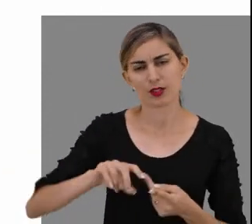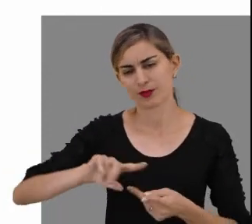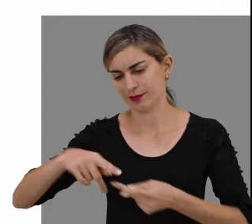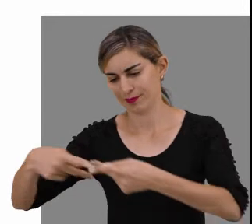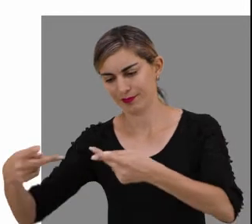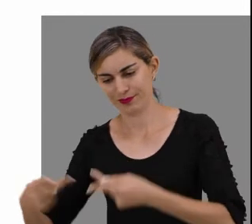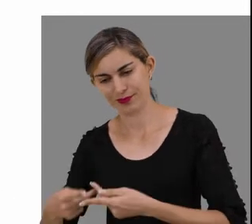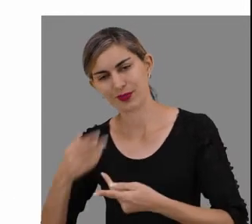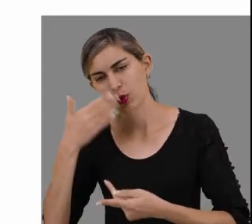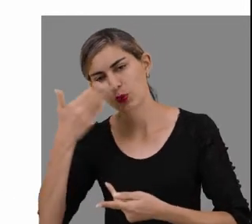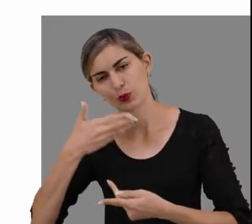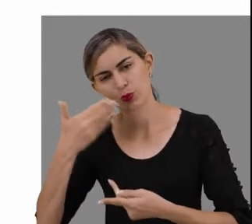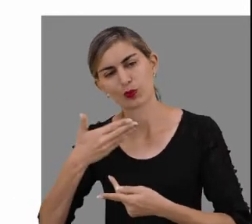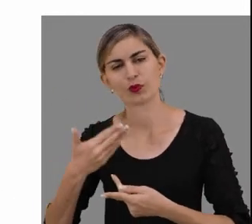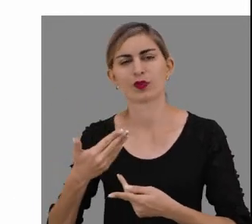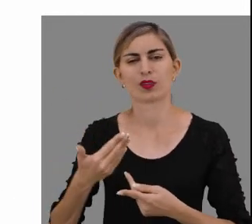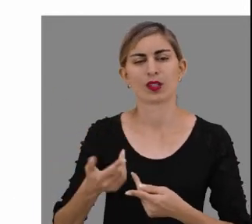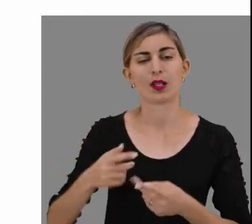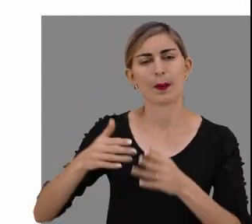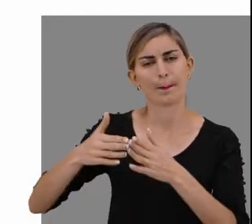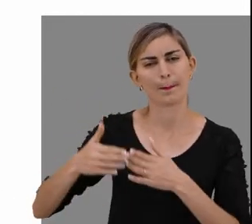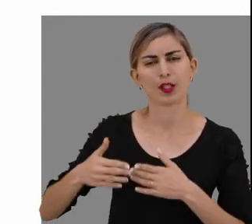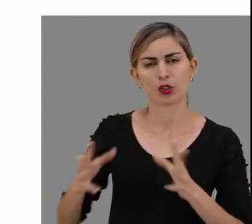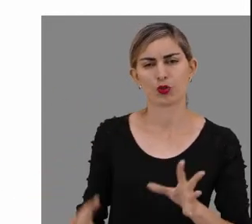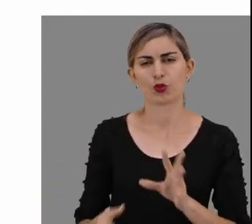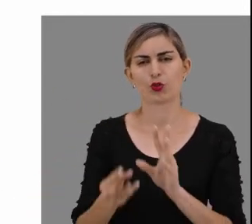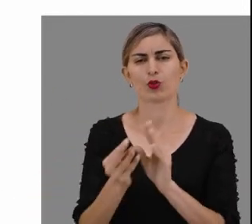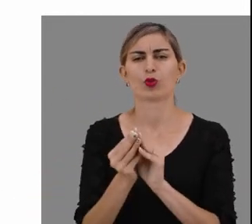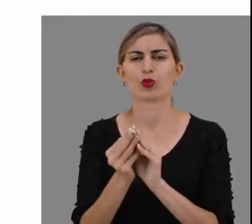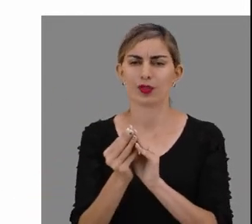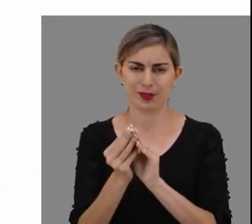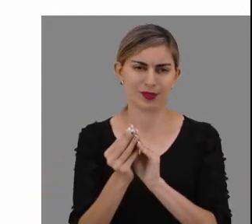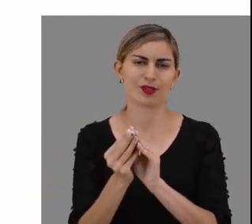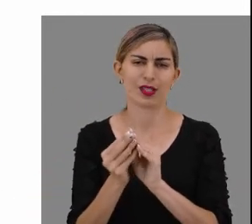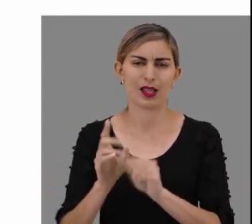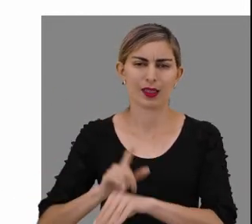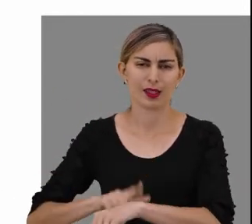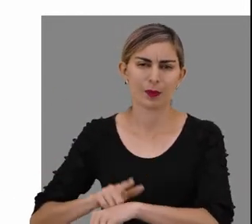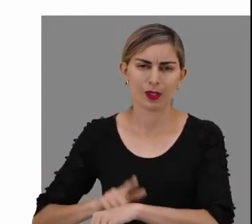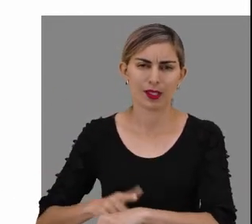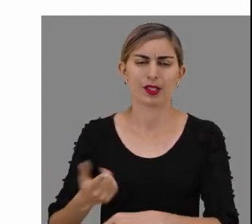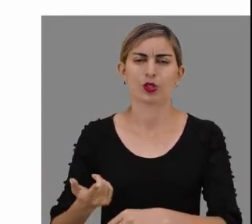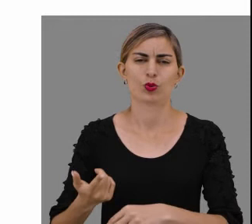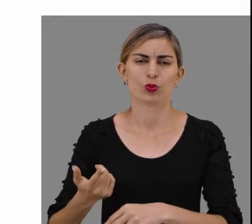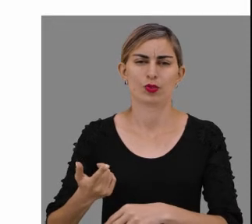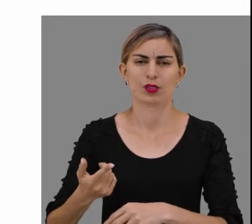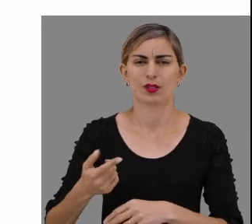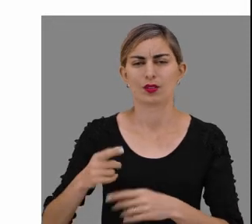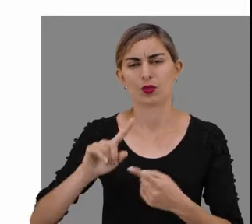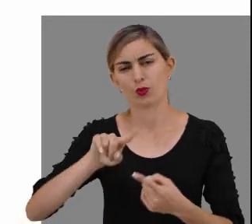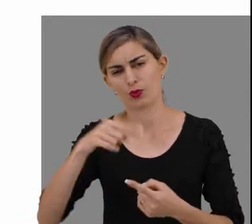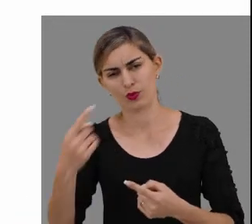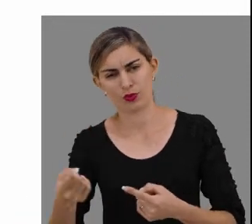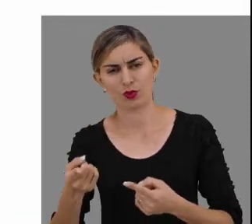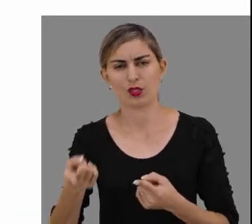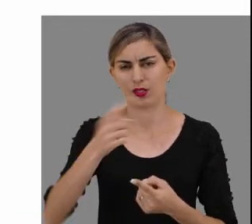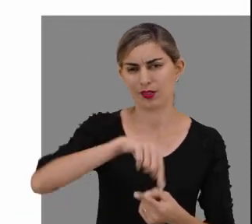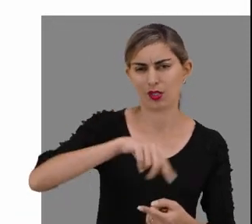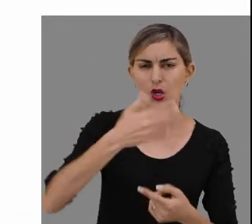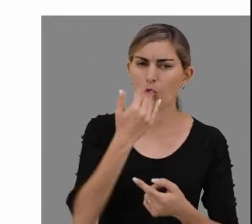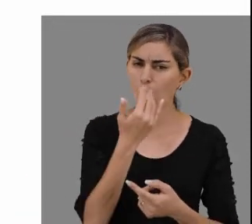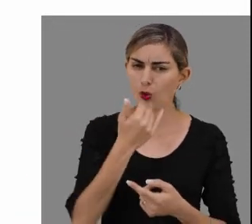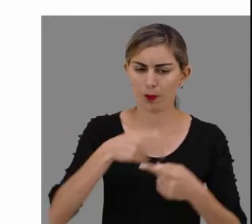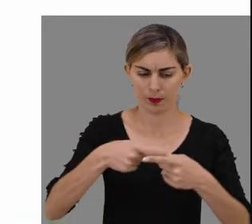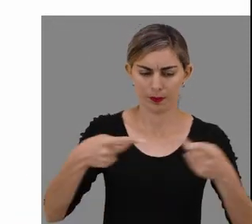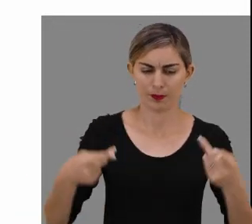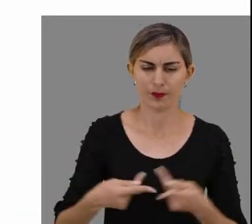seja, a sobremesa, ela exibe o pedido, incluindo o atributo temperatura servida. Por outro lado, a